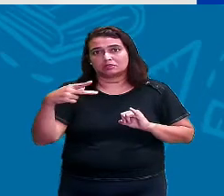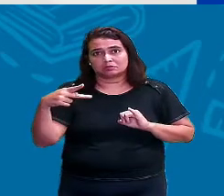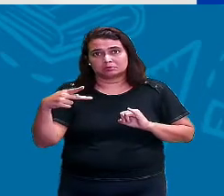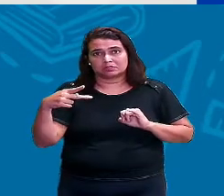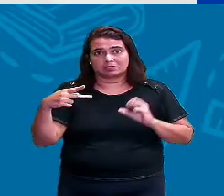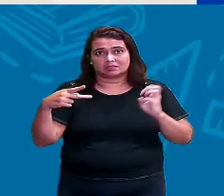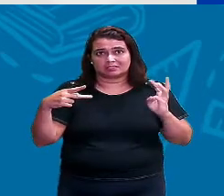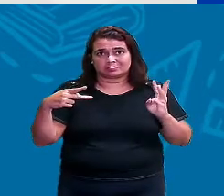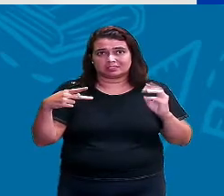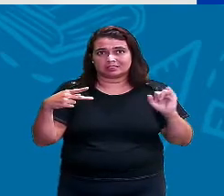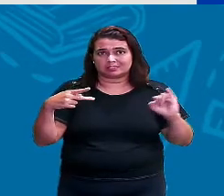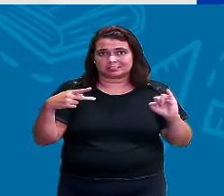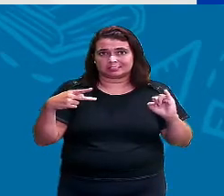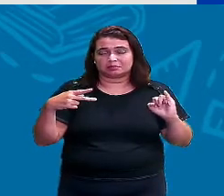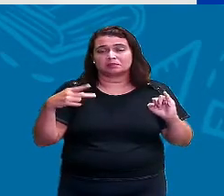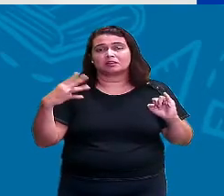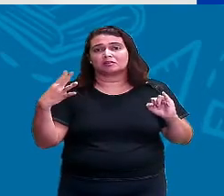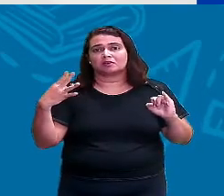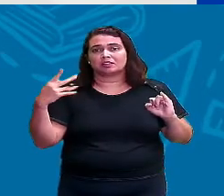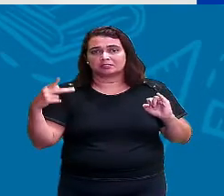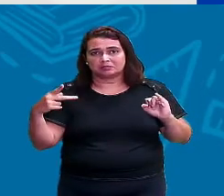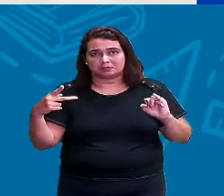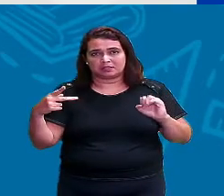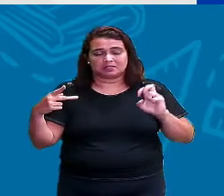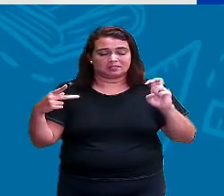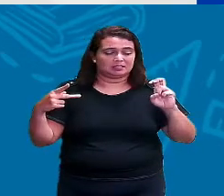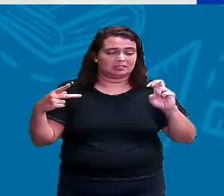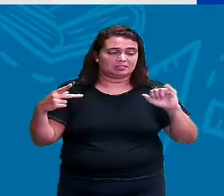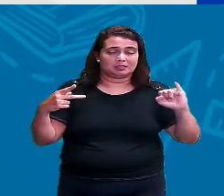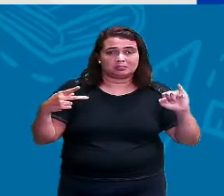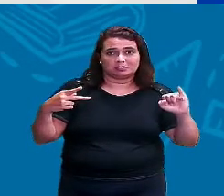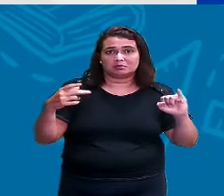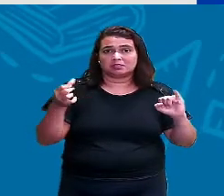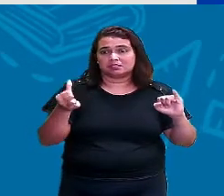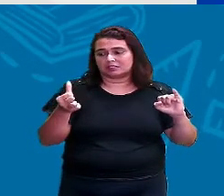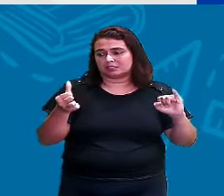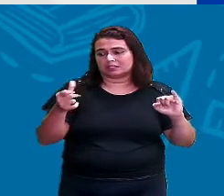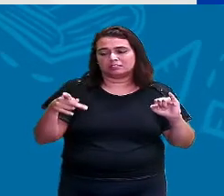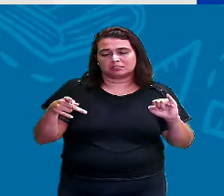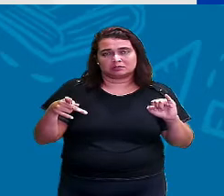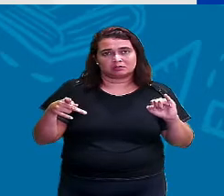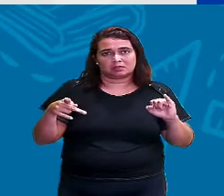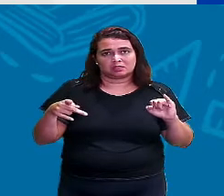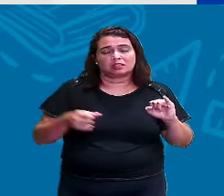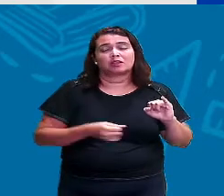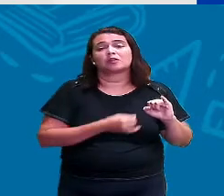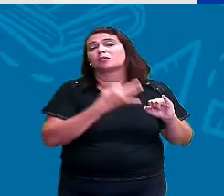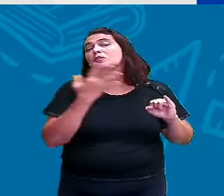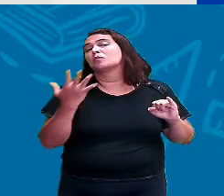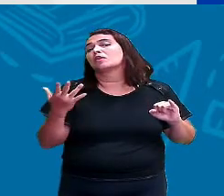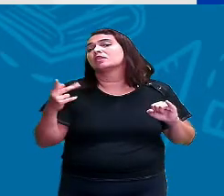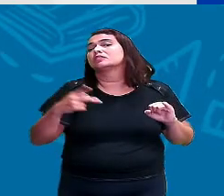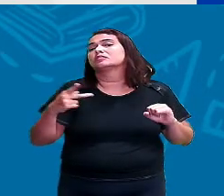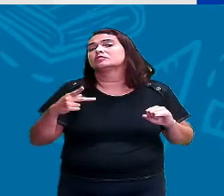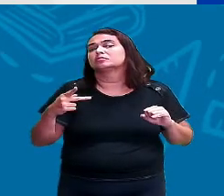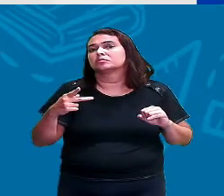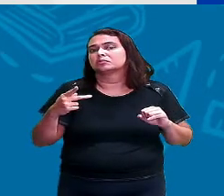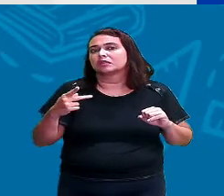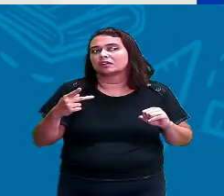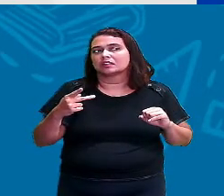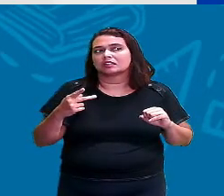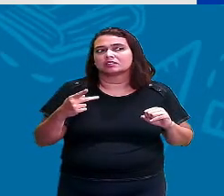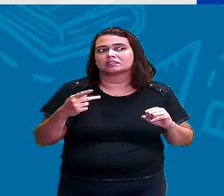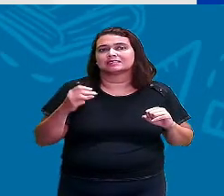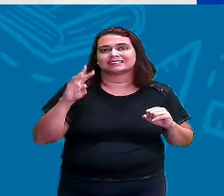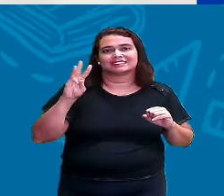3 é ímpar, 4 é par. 5 é ímpar, 6 é par. Quantos são os números pares?